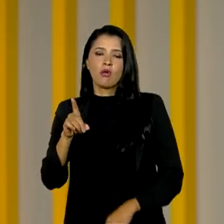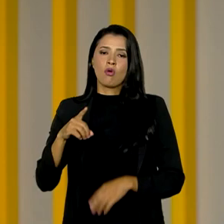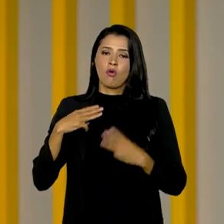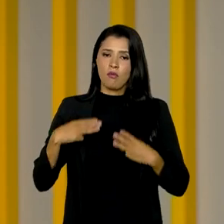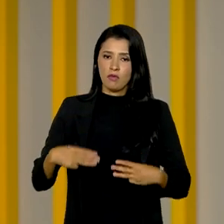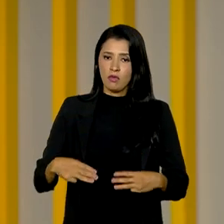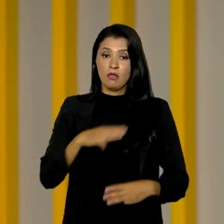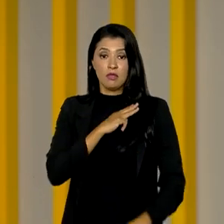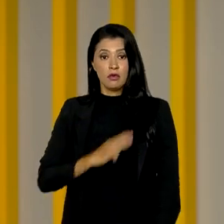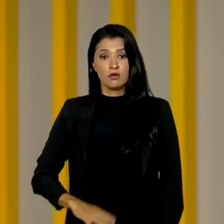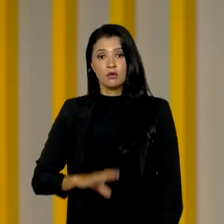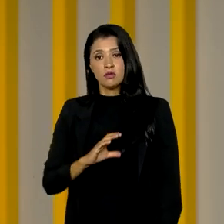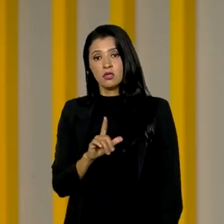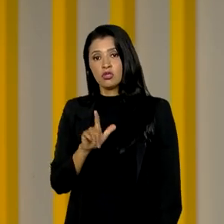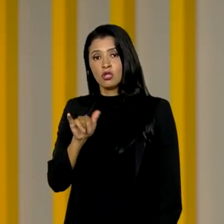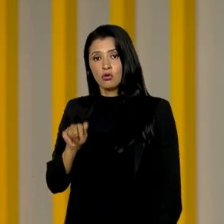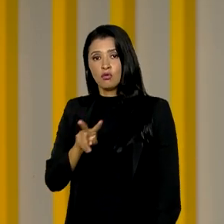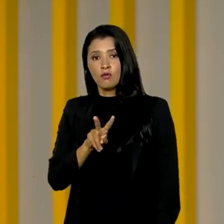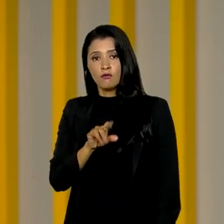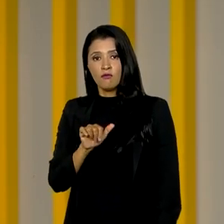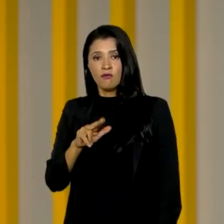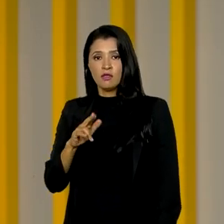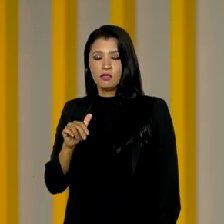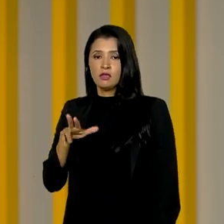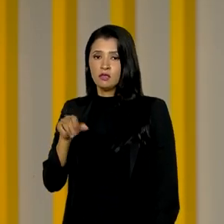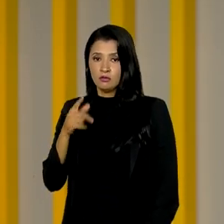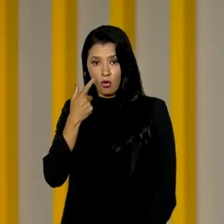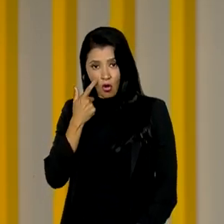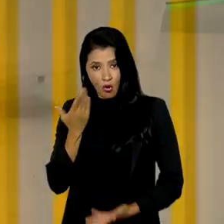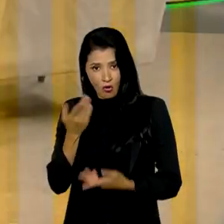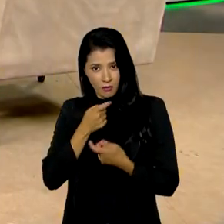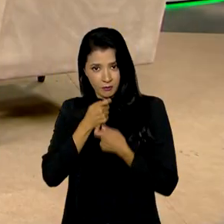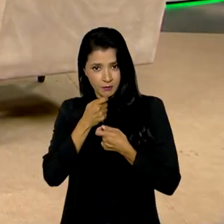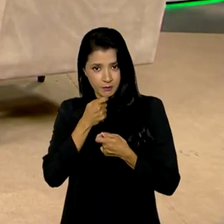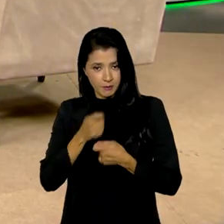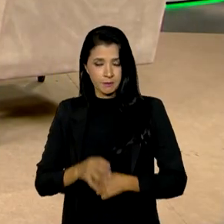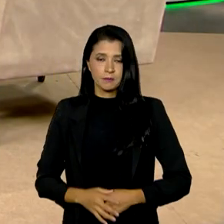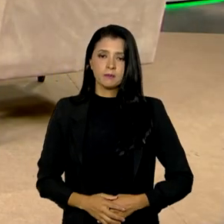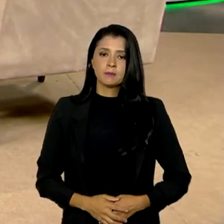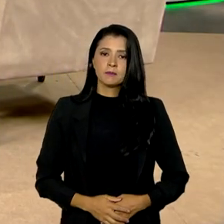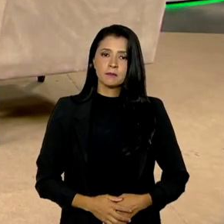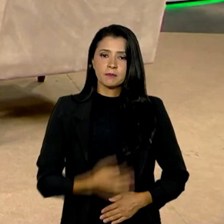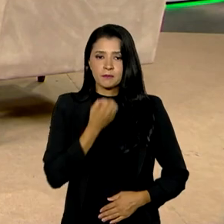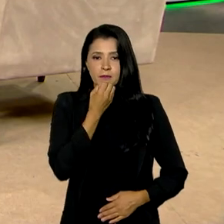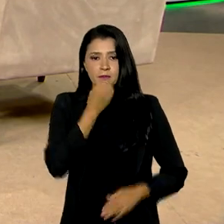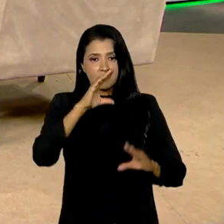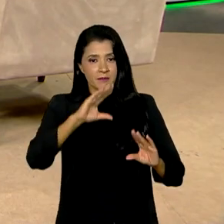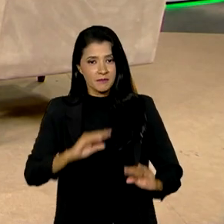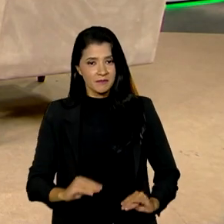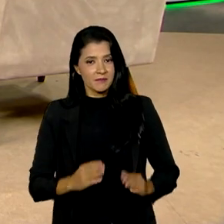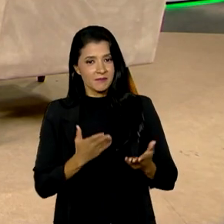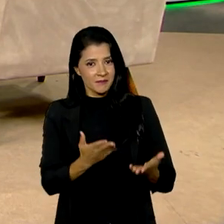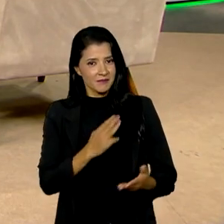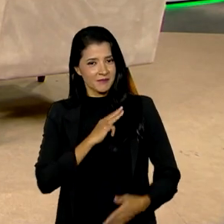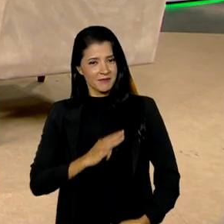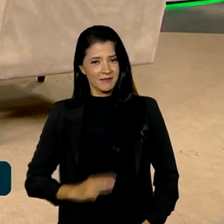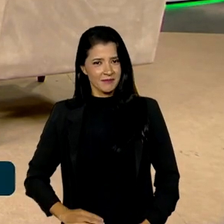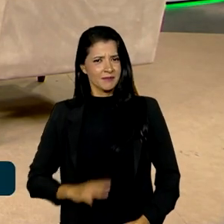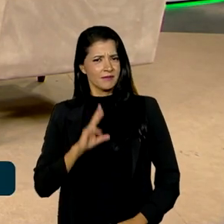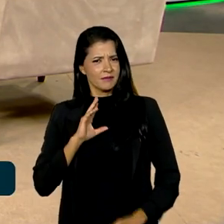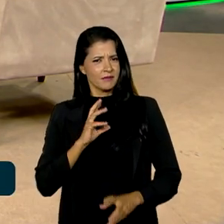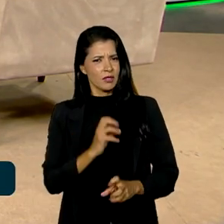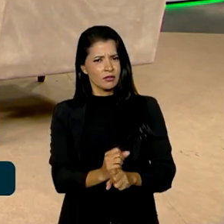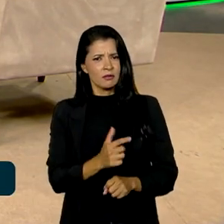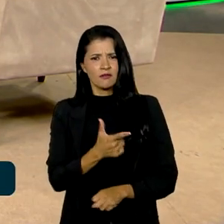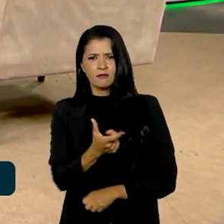da CGU, Vinícius de Carvalho. Confira aí a entrevista. Boa noite, ministro. Bom, 20